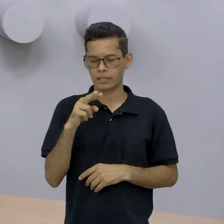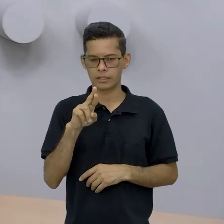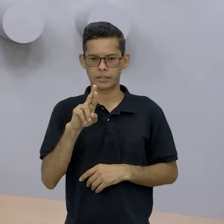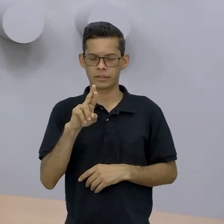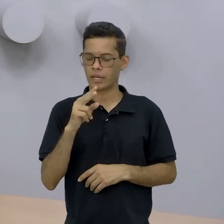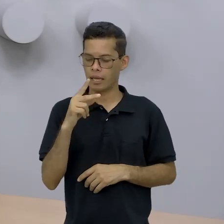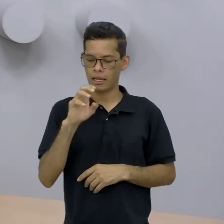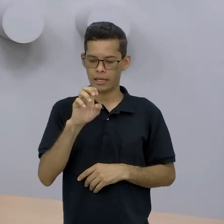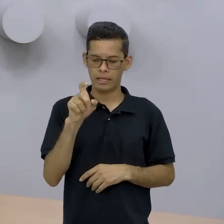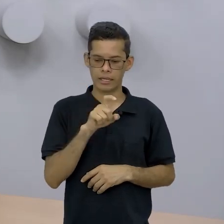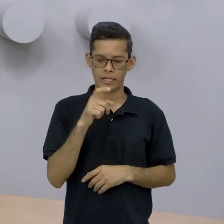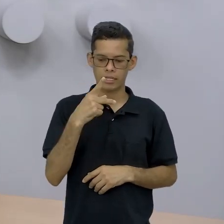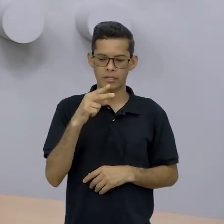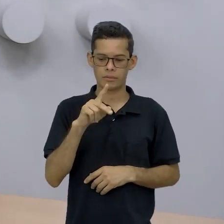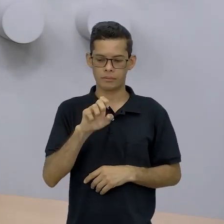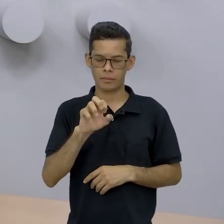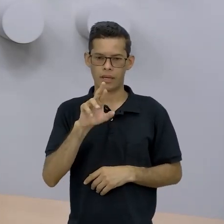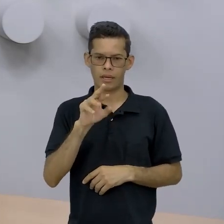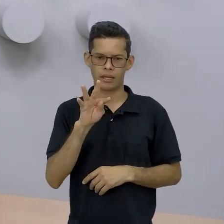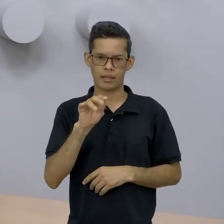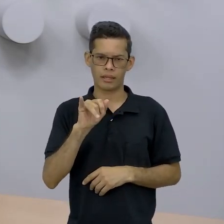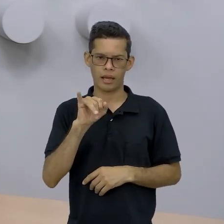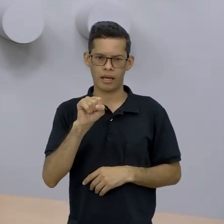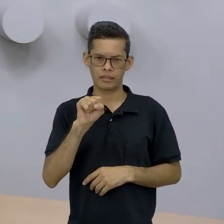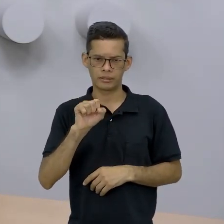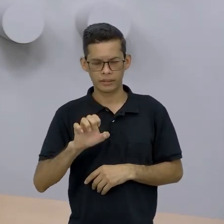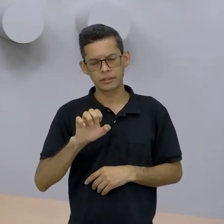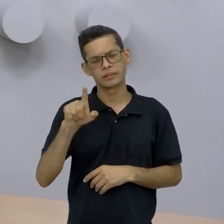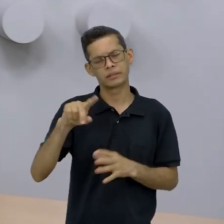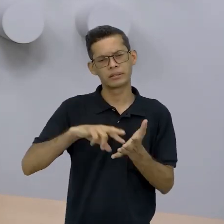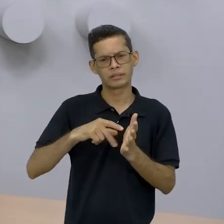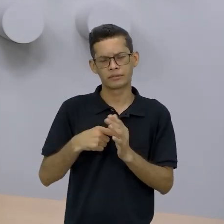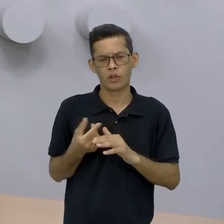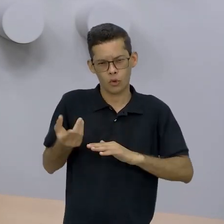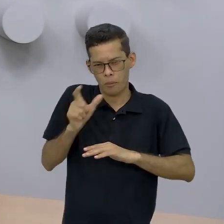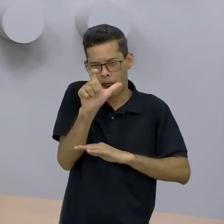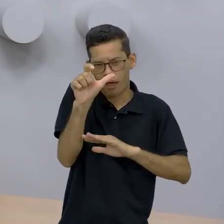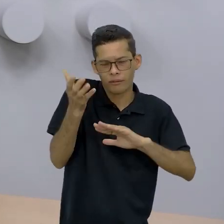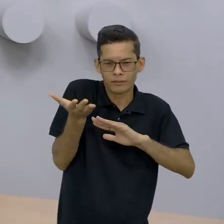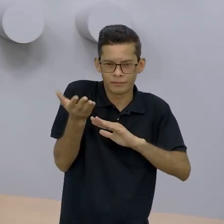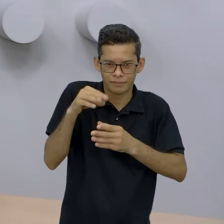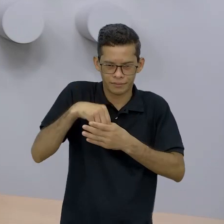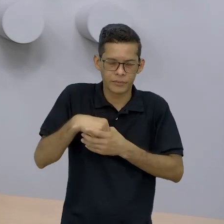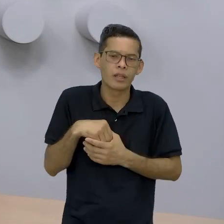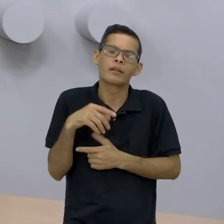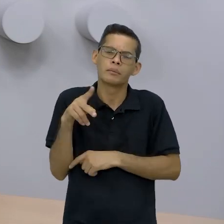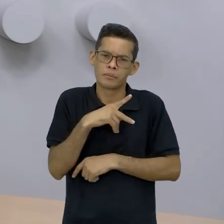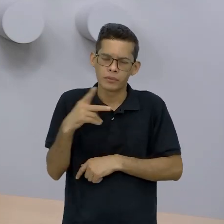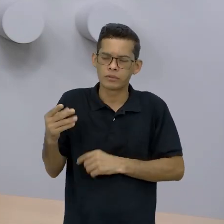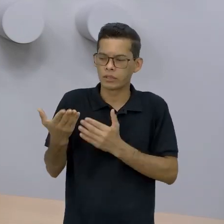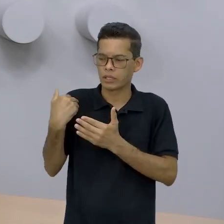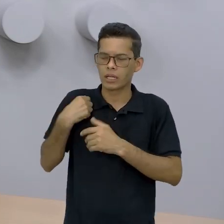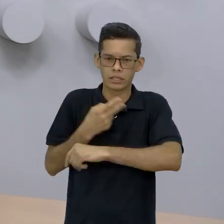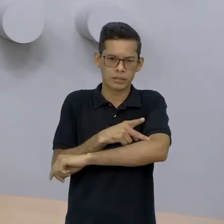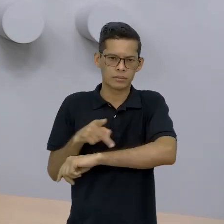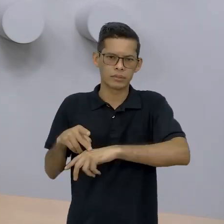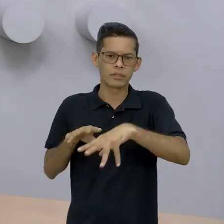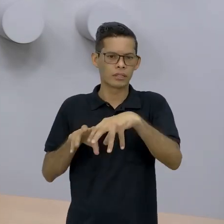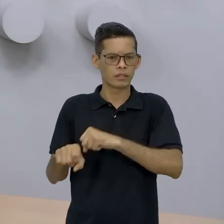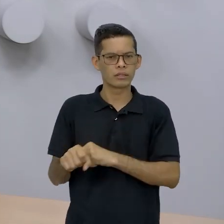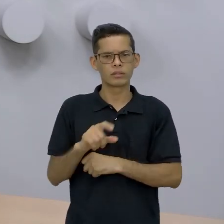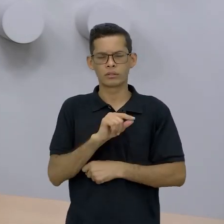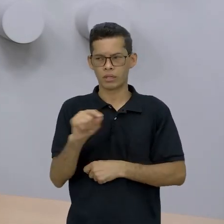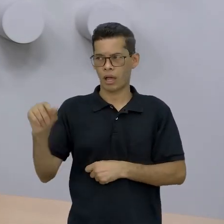palavrinha chique, contemporânea, e que o professor que passou pelas aulinhas de pedagogia deve ter percebido bem. Uma coisa